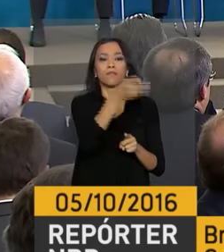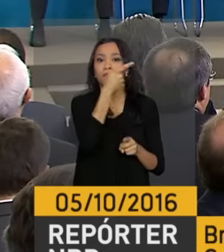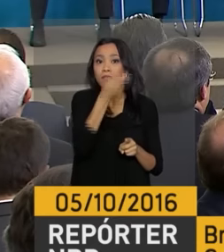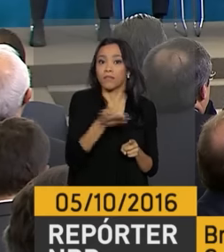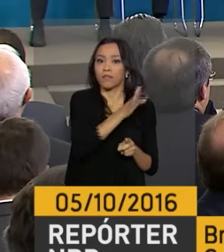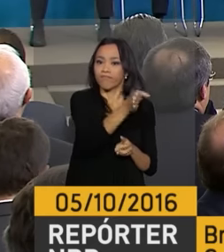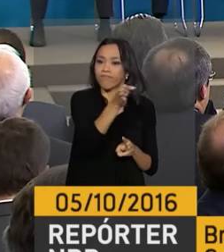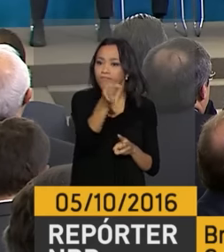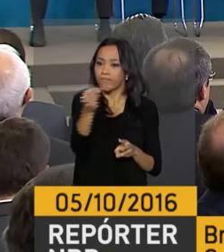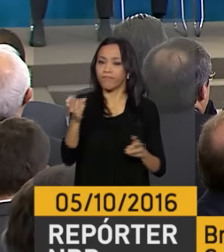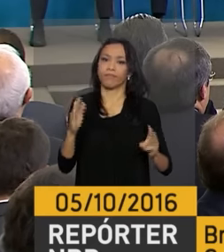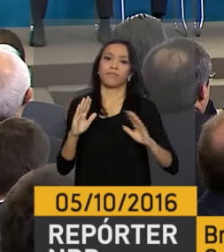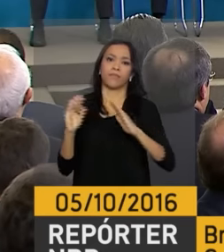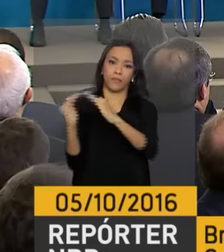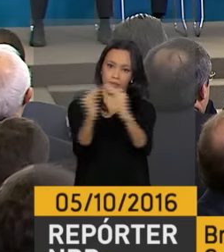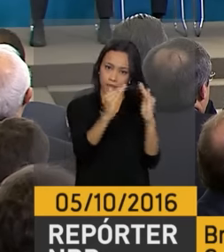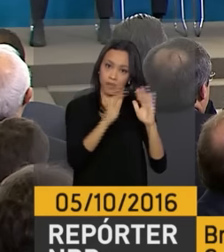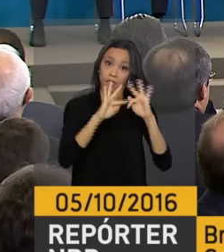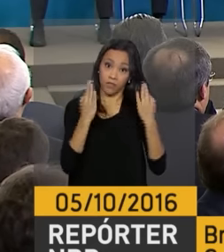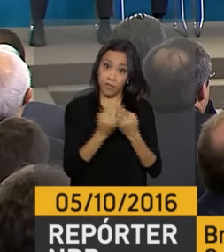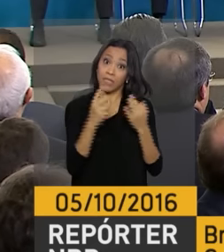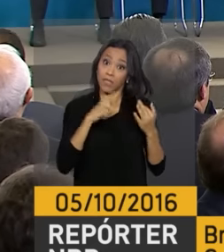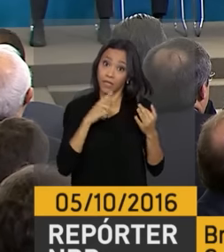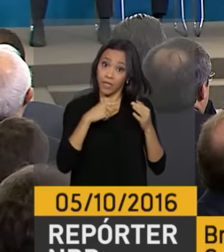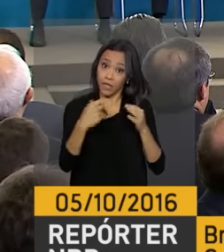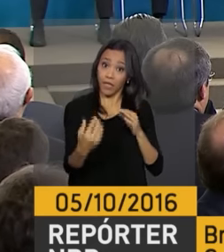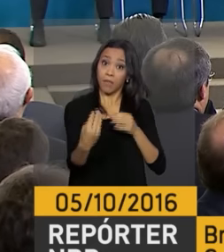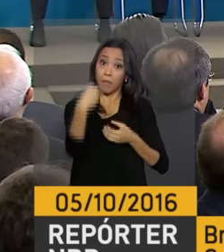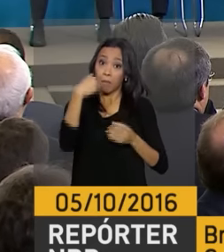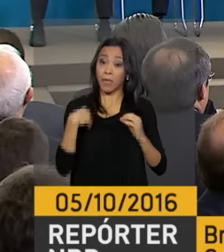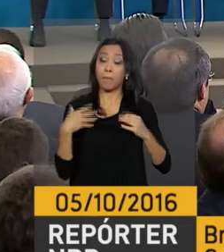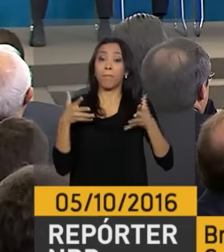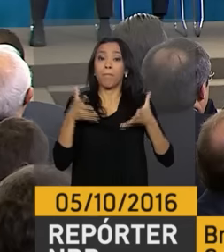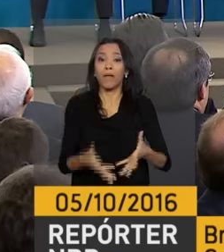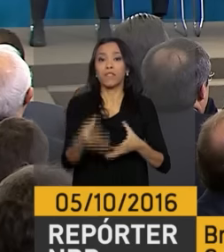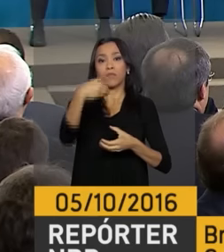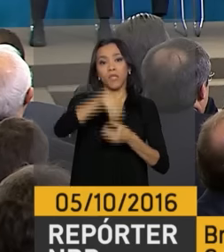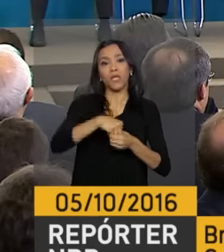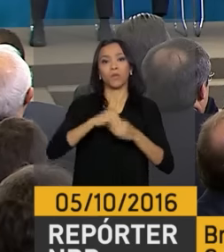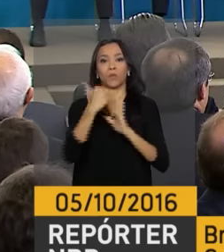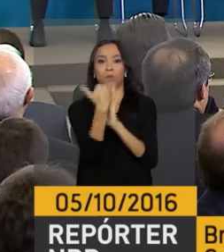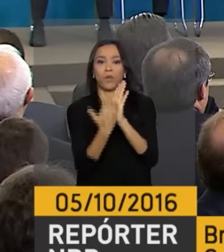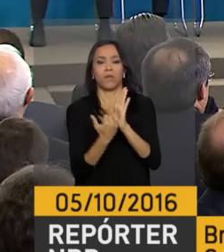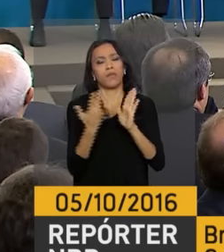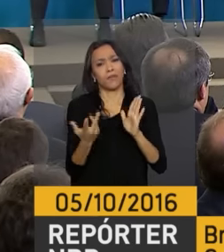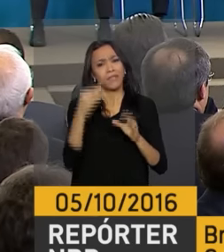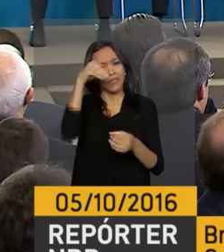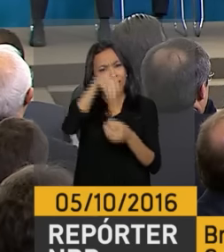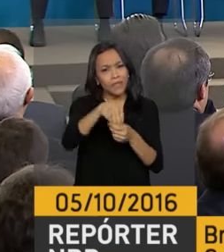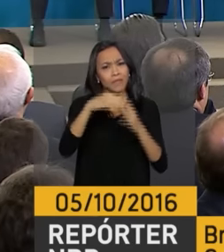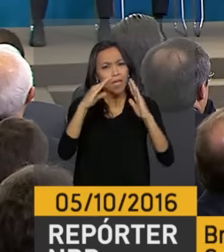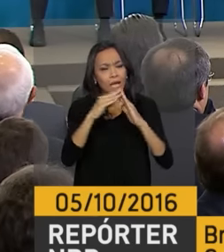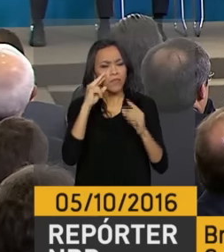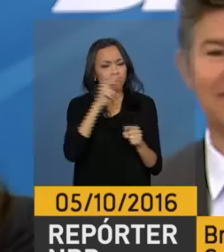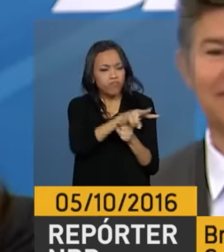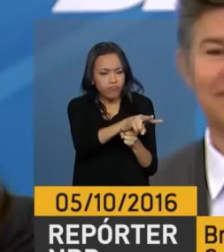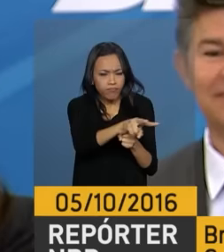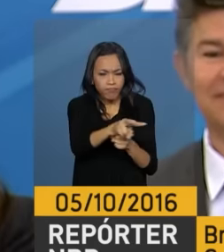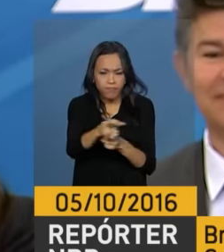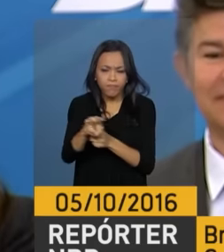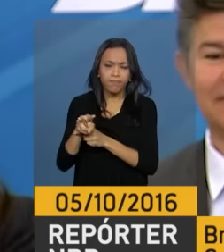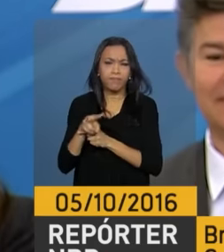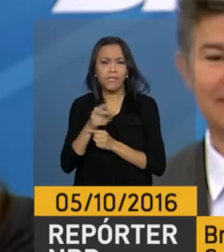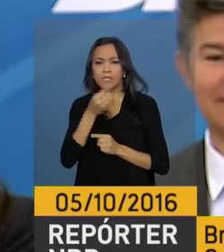domiciliar das famílias vinculadas ao programa. O acompanhamento em casa é extremamente importante, a experiência mostra que